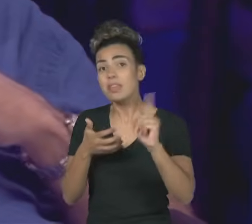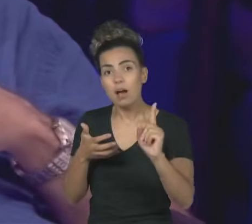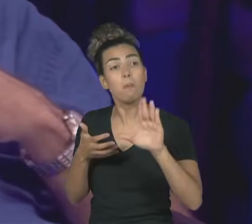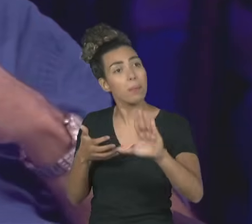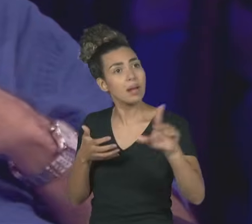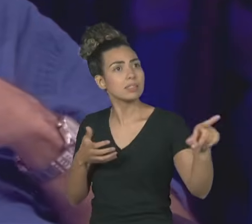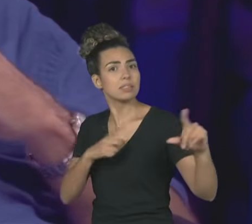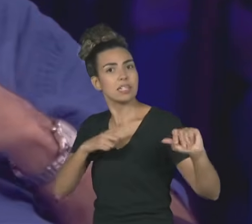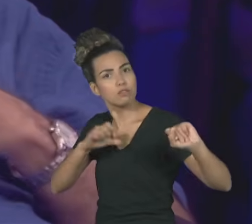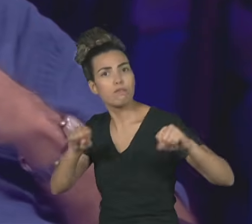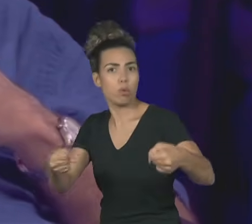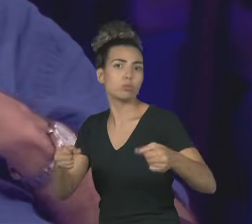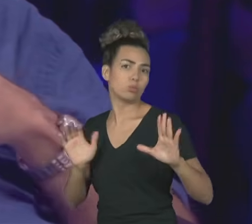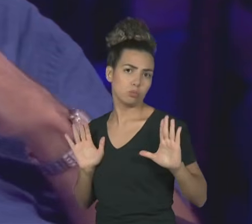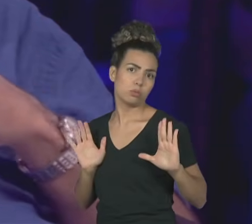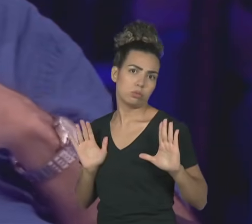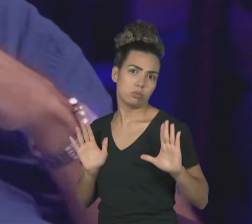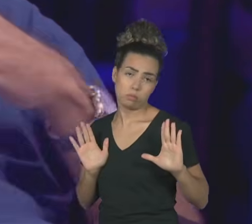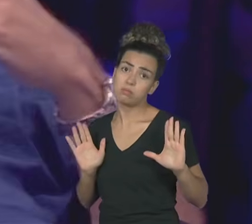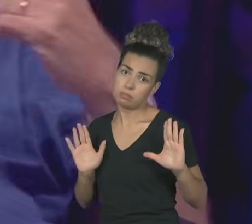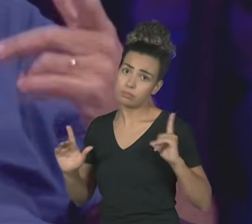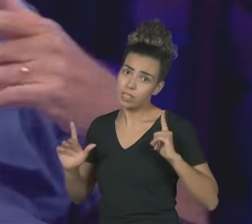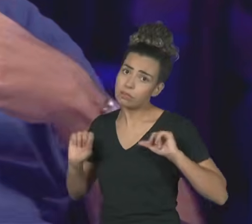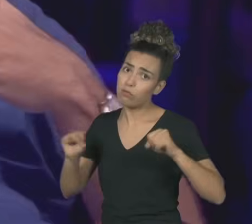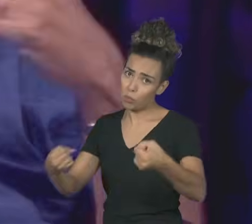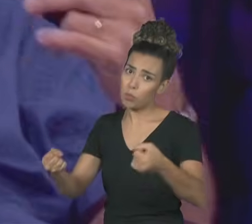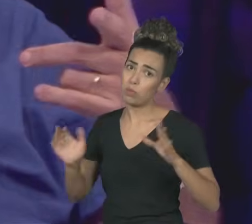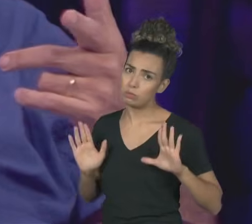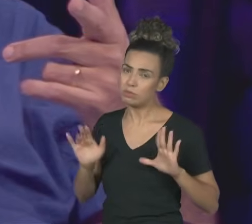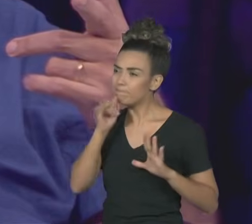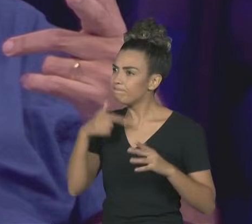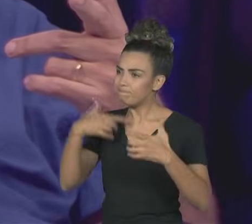vai se esforçar para isso. Né? Ela vai se esforçar